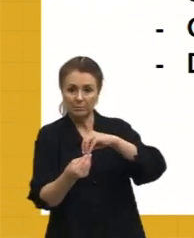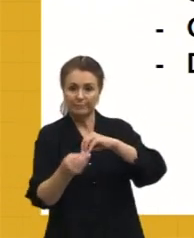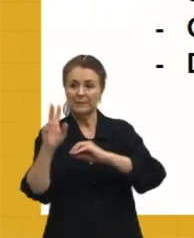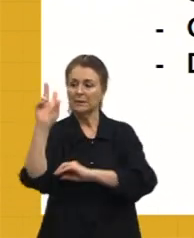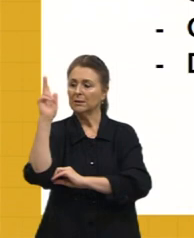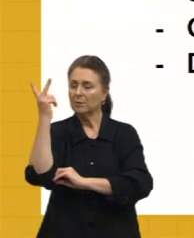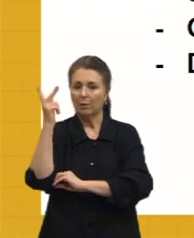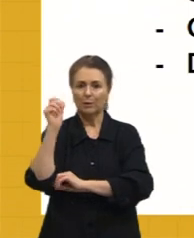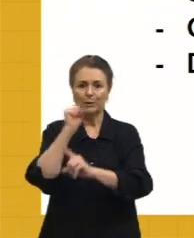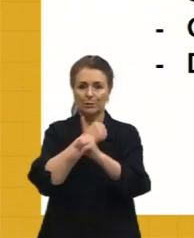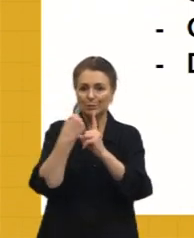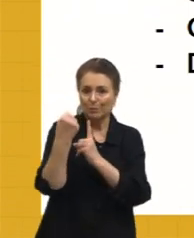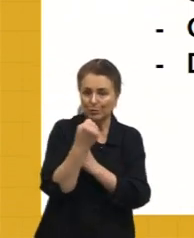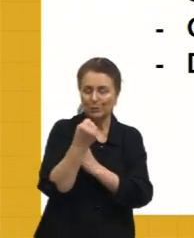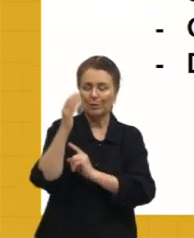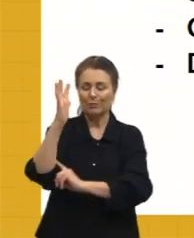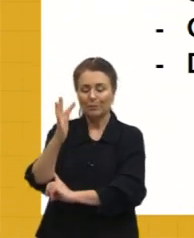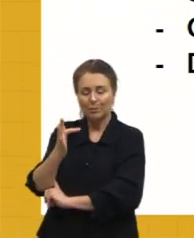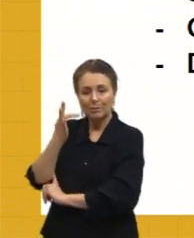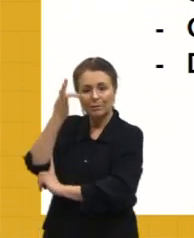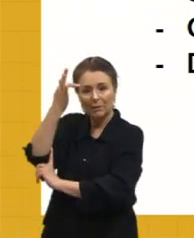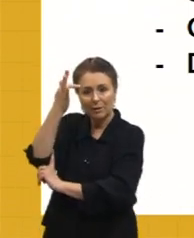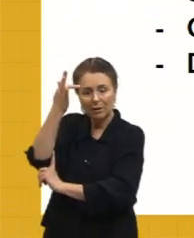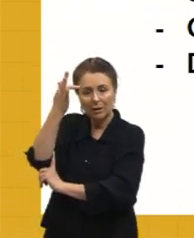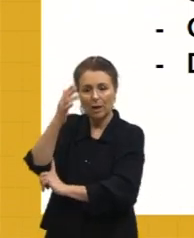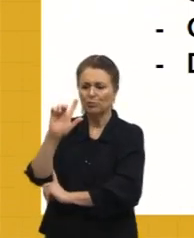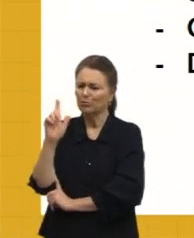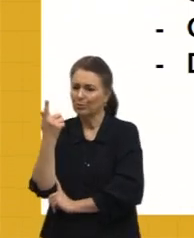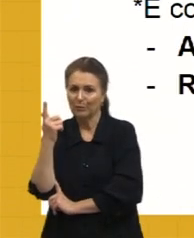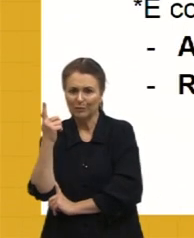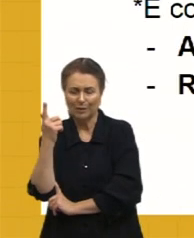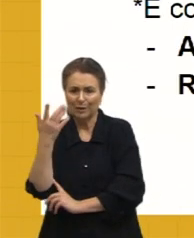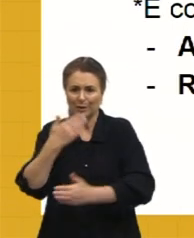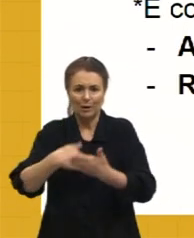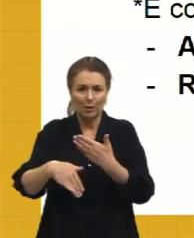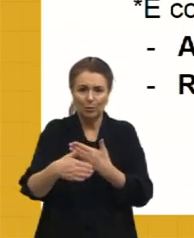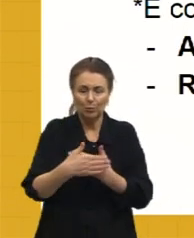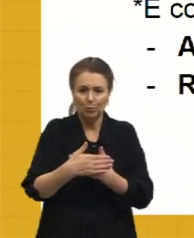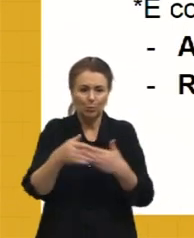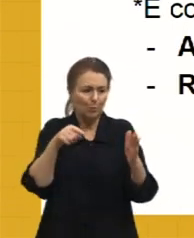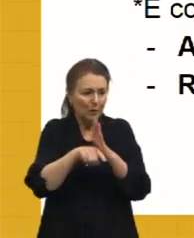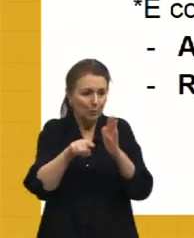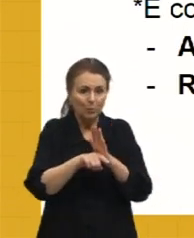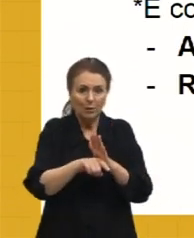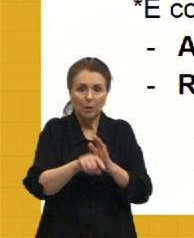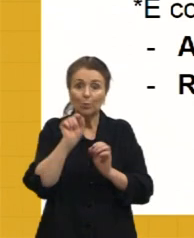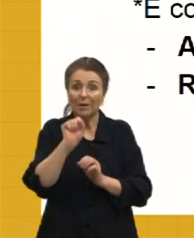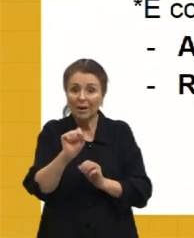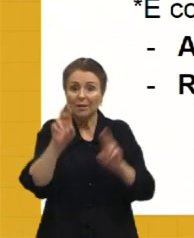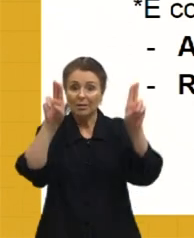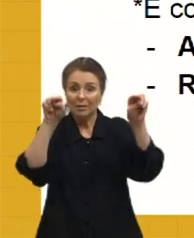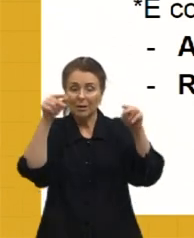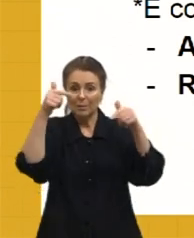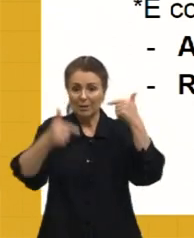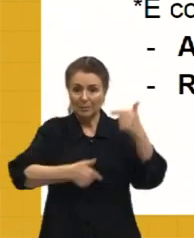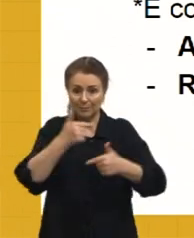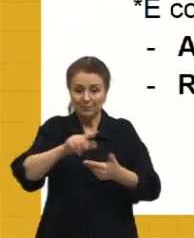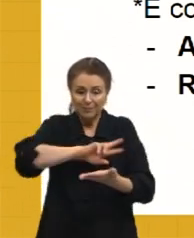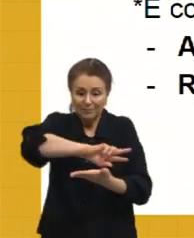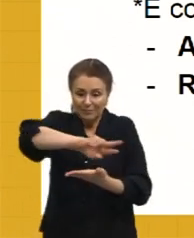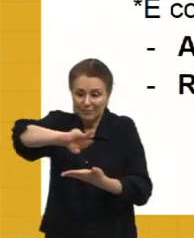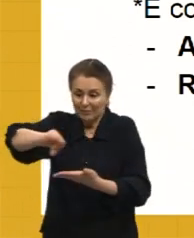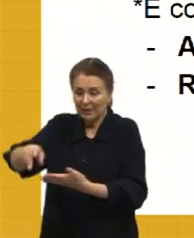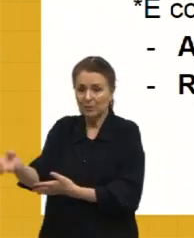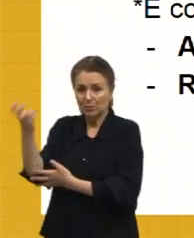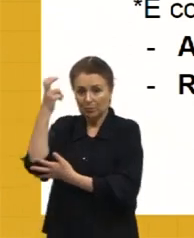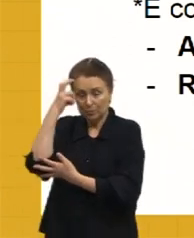história passa a sociologia passa filosofia né geografia essa questão sobre um trabalho diversidade cultural Então